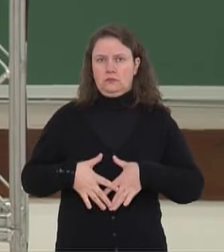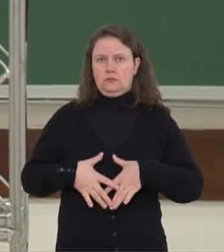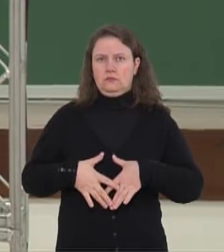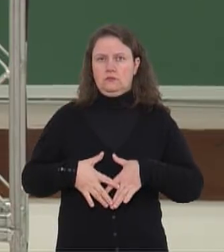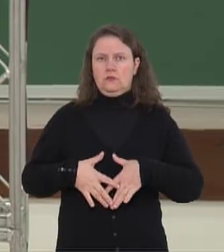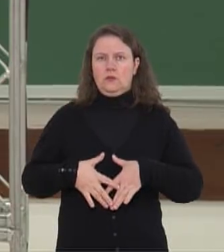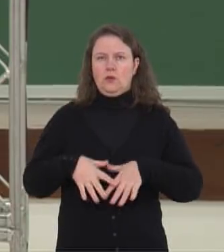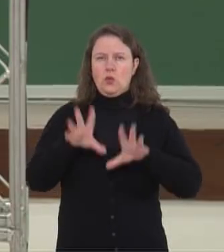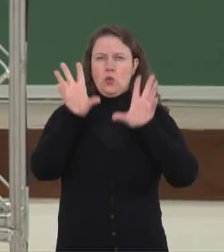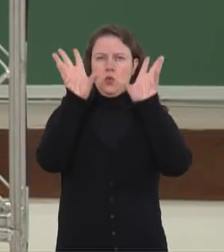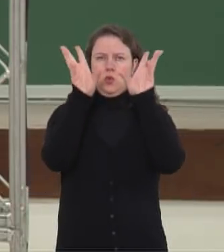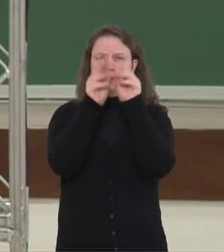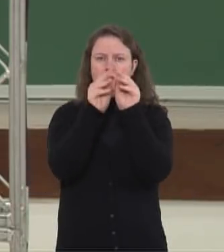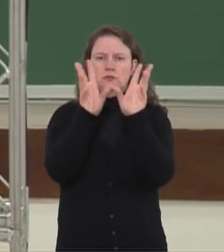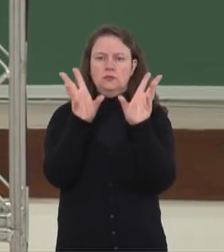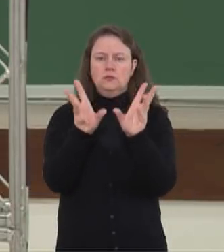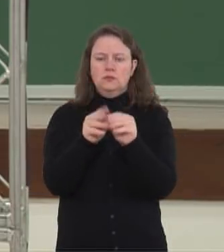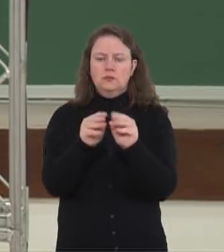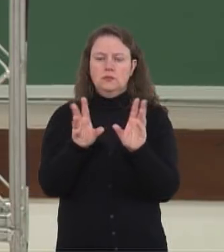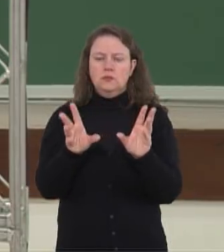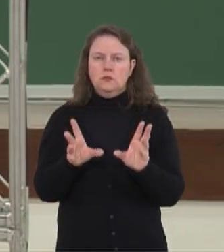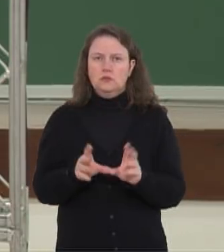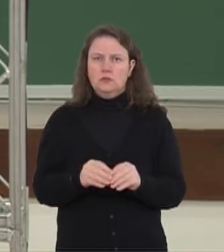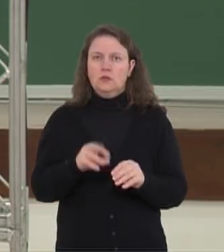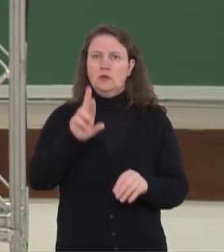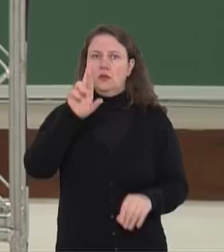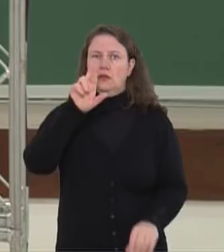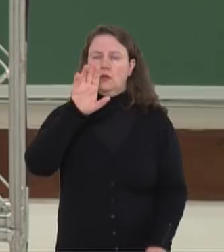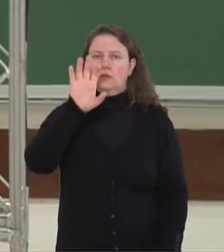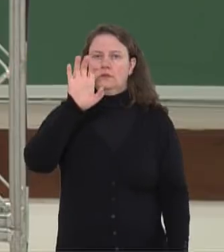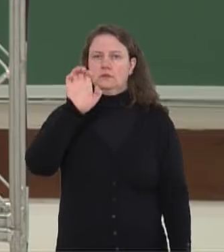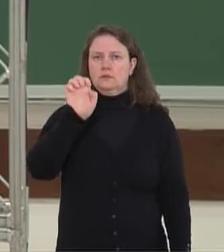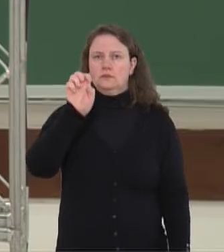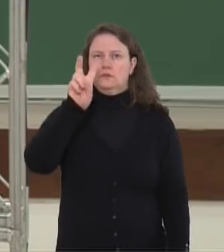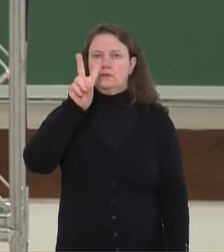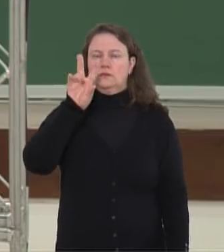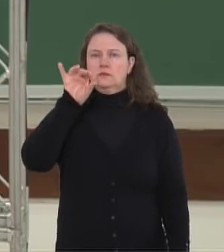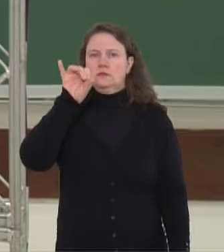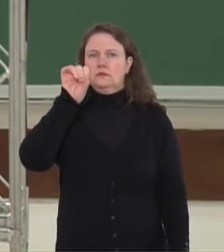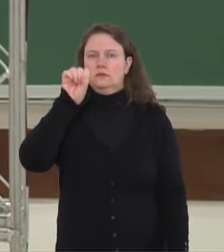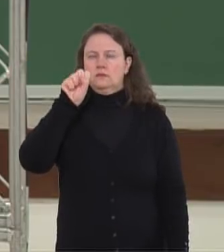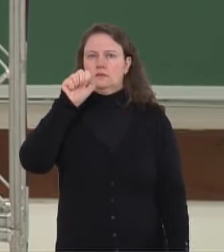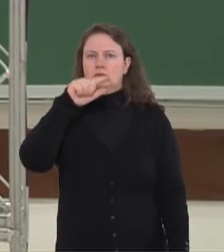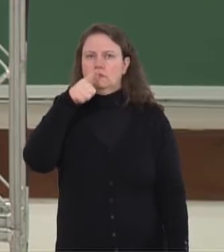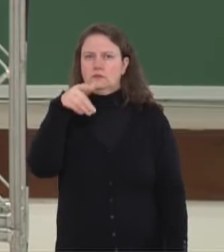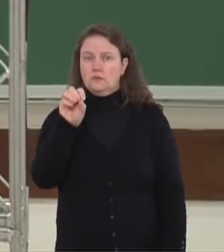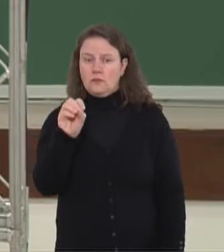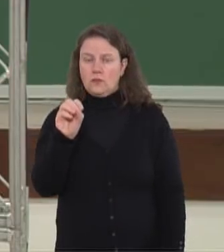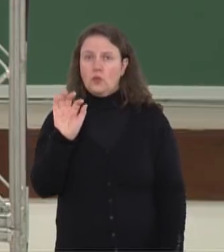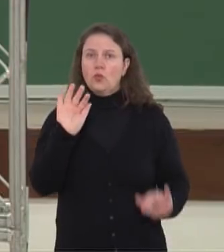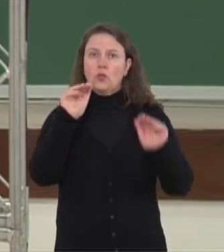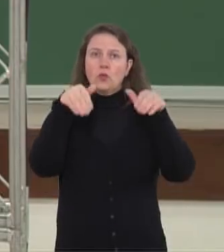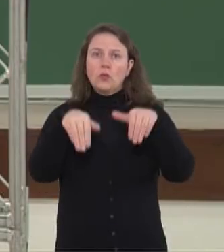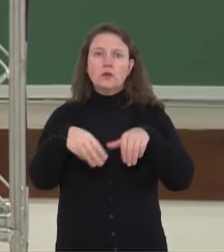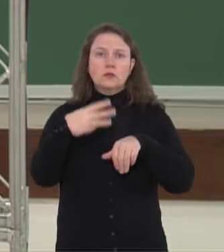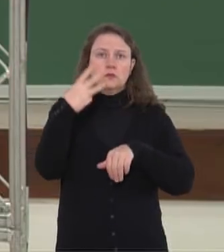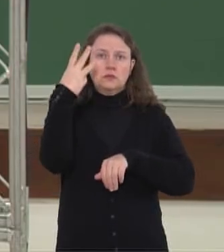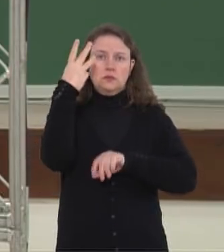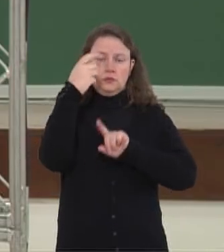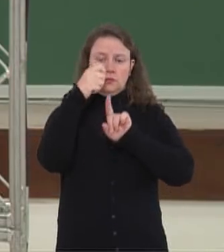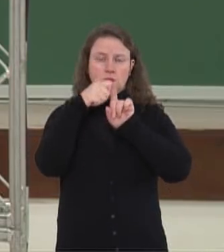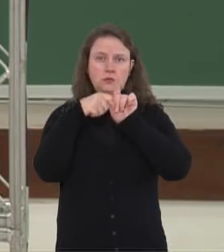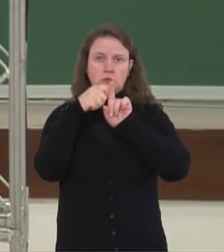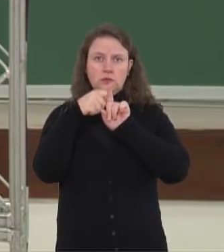as review classes. Por quê? Porque nós chegamos ao final do nosso primeiro trimestre. E